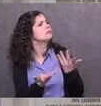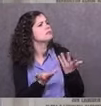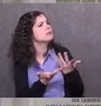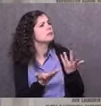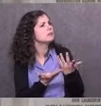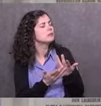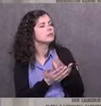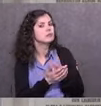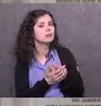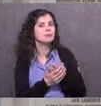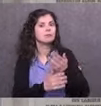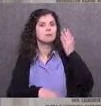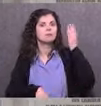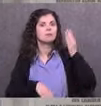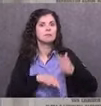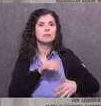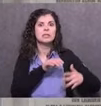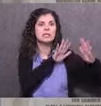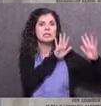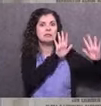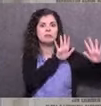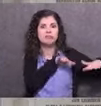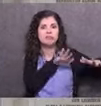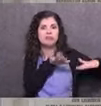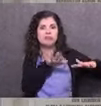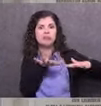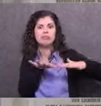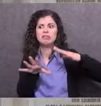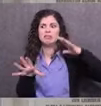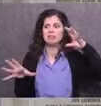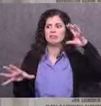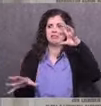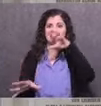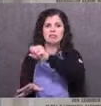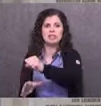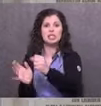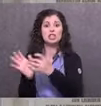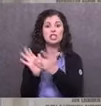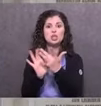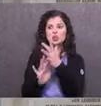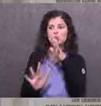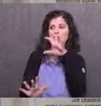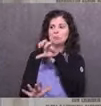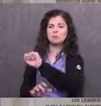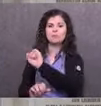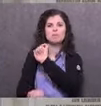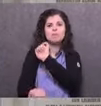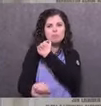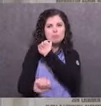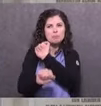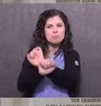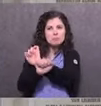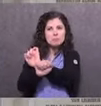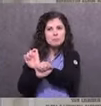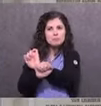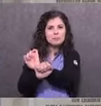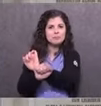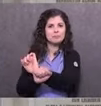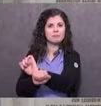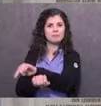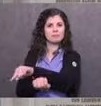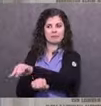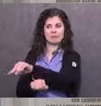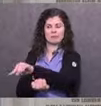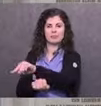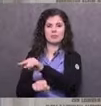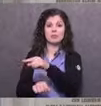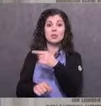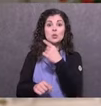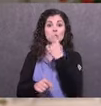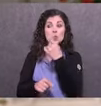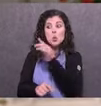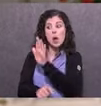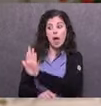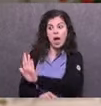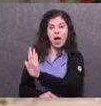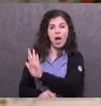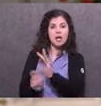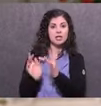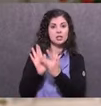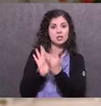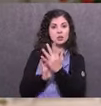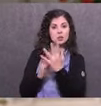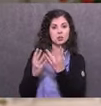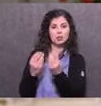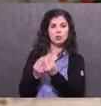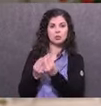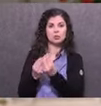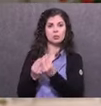Então avançaram, deitaram as mãos a Jesus e prenderam-no. Um dos que estavam com Jesus levou a mão